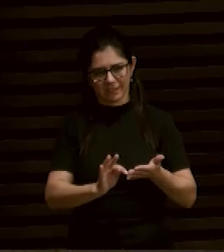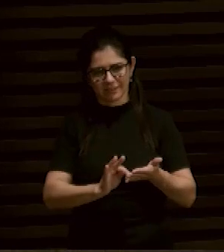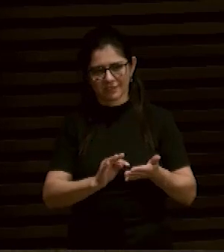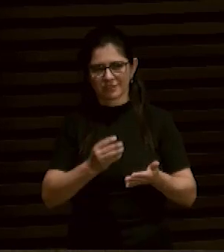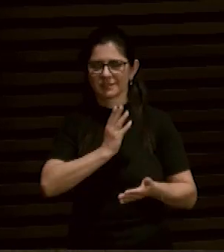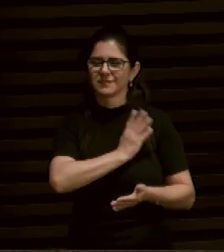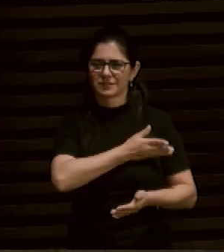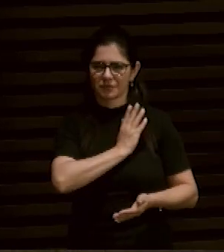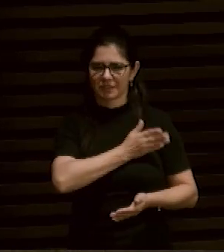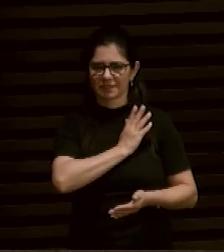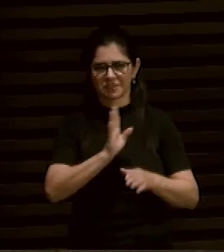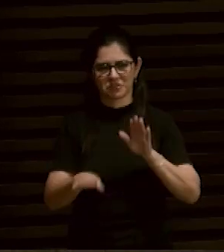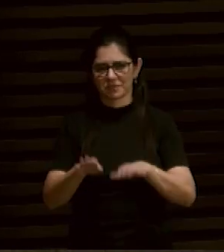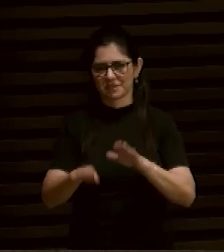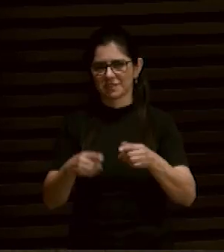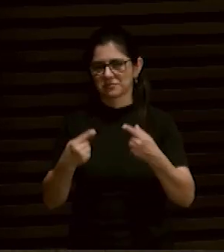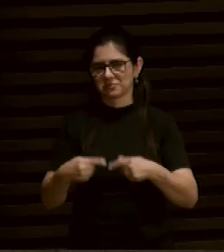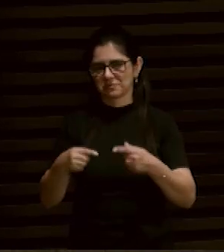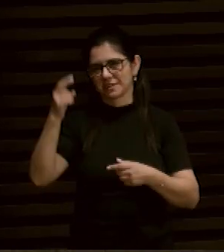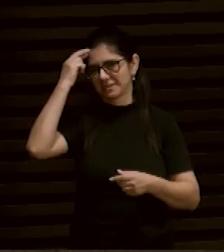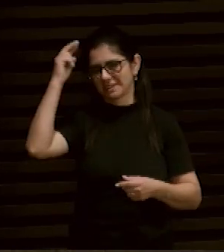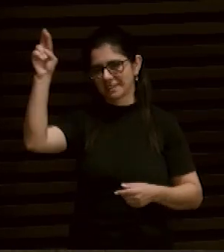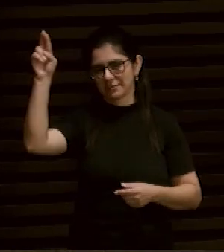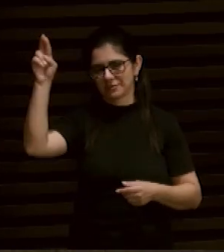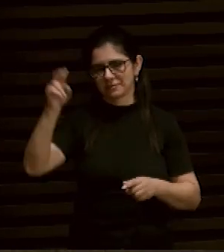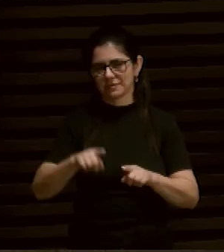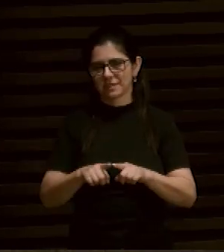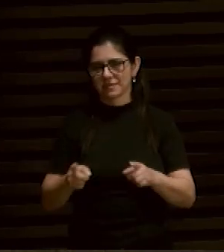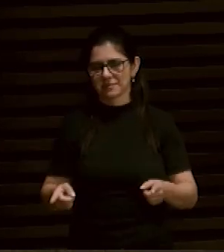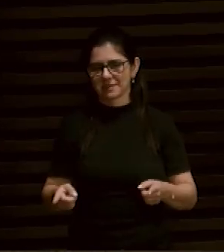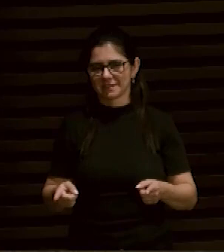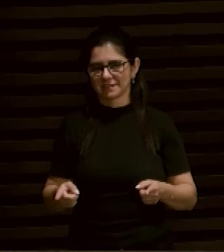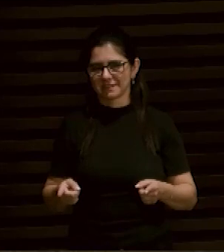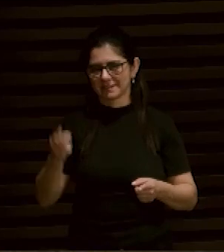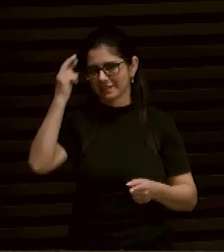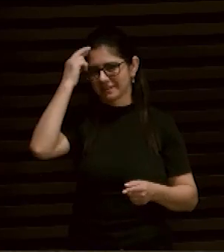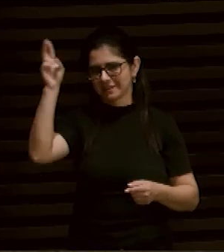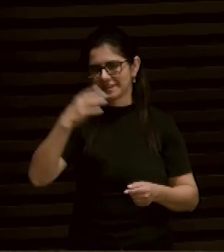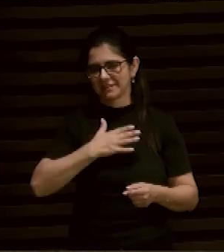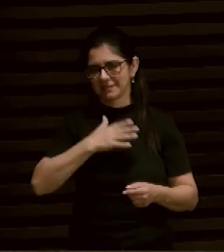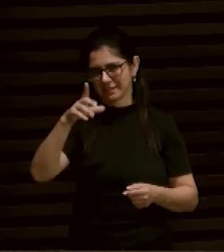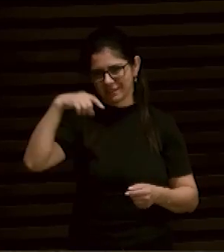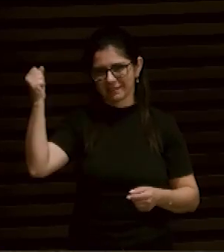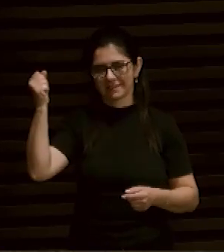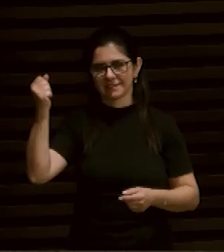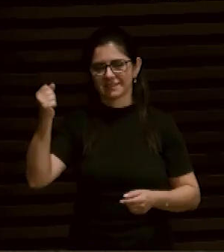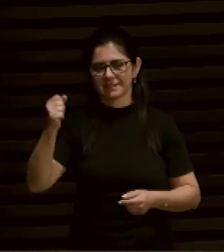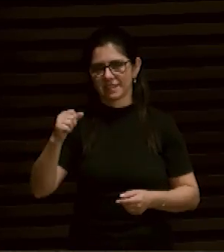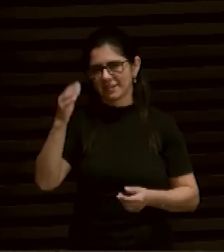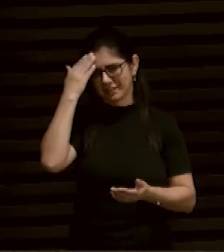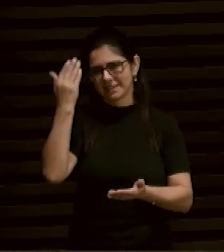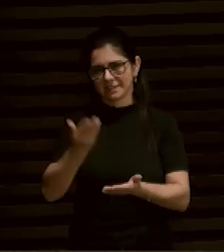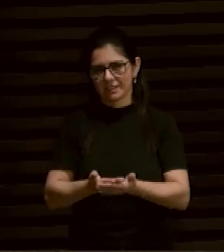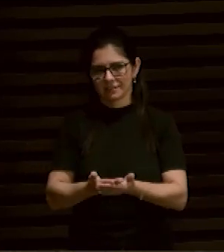rebeldia contra o Senhor. Mas no tempo certo, eu sou conquistado pelo Senhor. E tenho certeza que vocês, irmãos, que creem no Senhor também